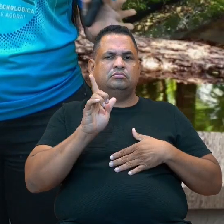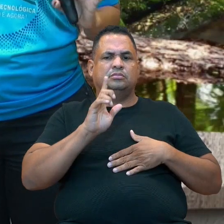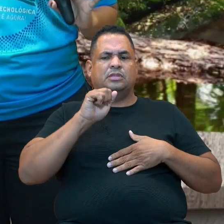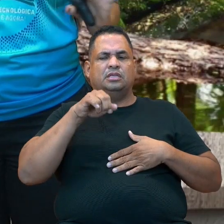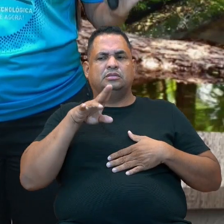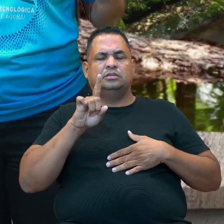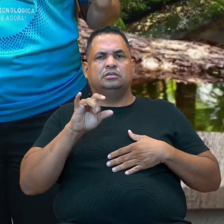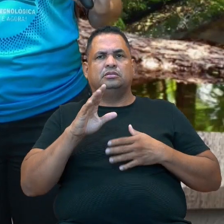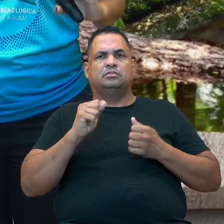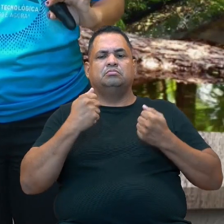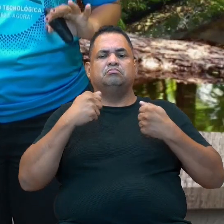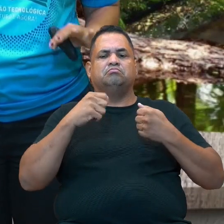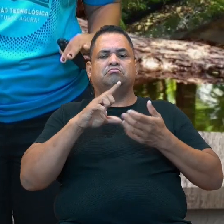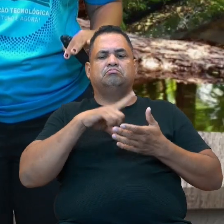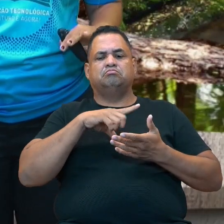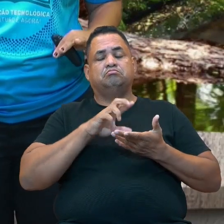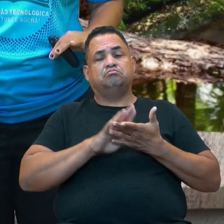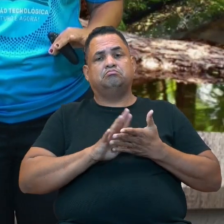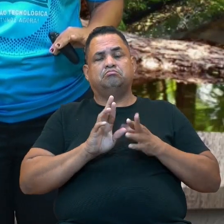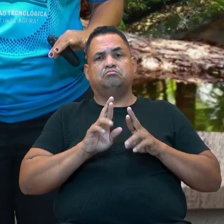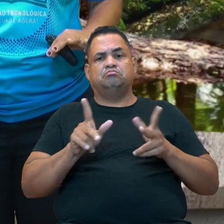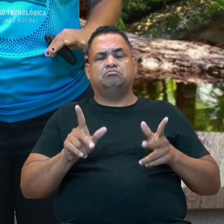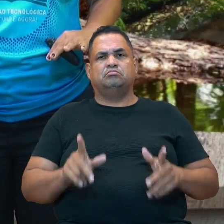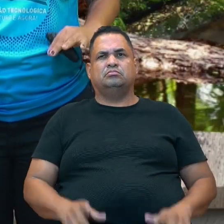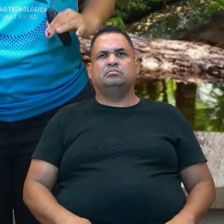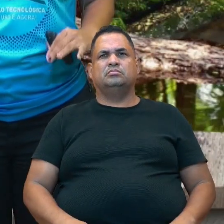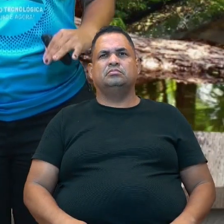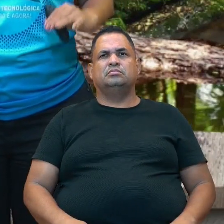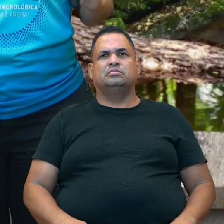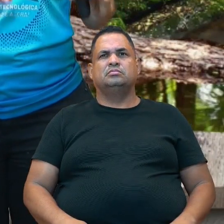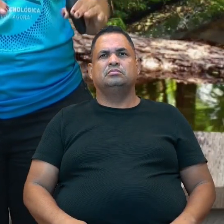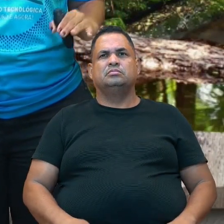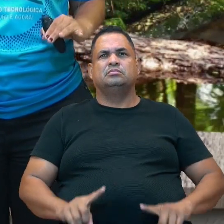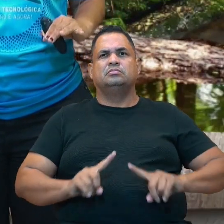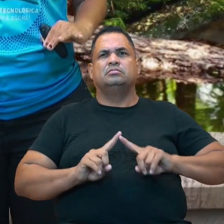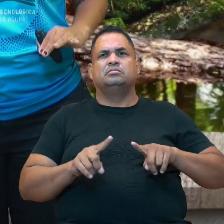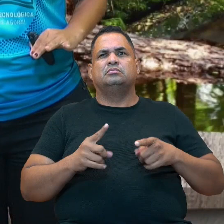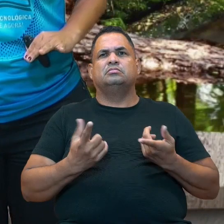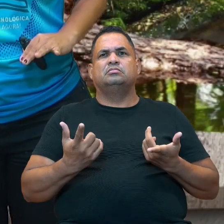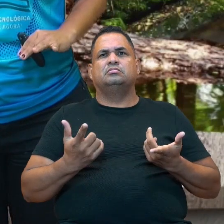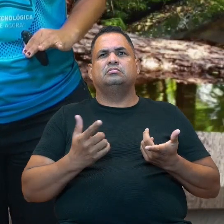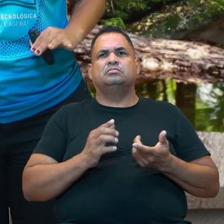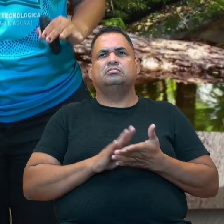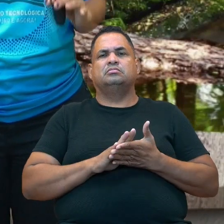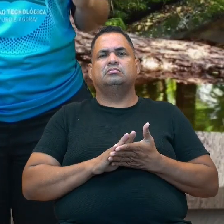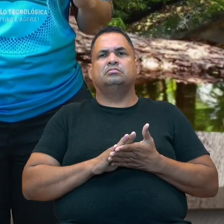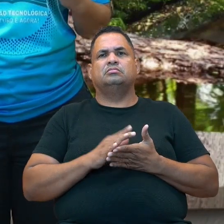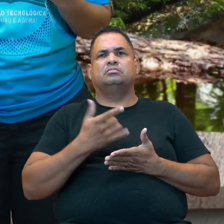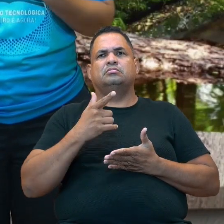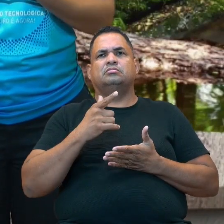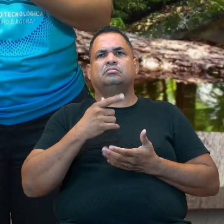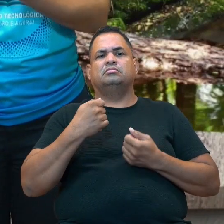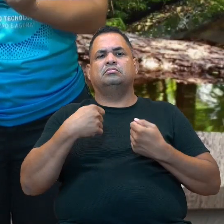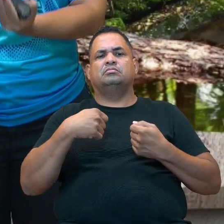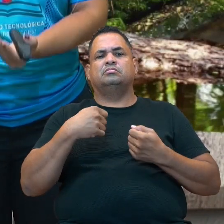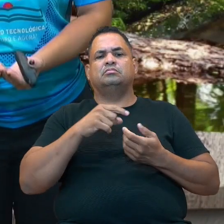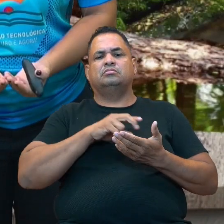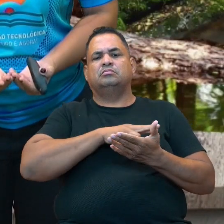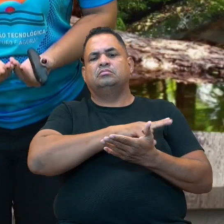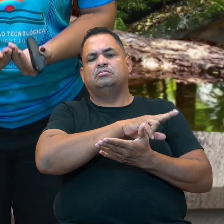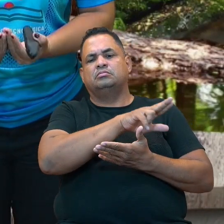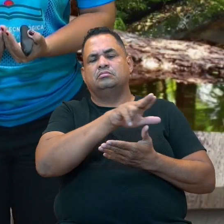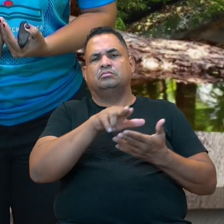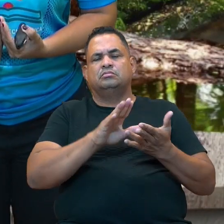pode acontecer de ser diferente por causa das mutações, né? Mas aqui, mesmo sem as mutações, você tem essa variabilidade